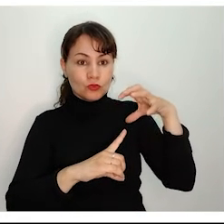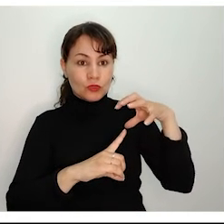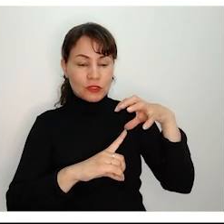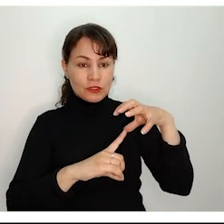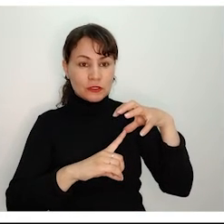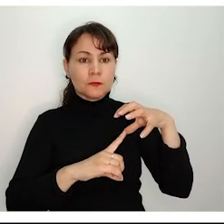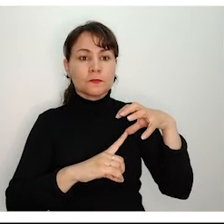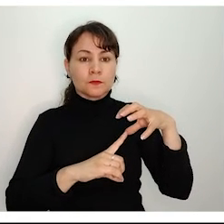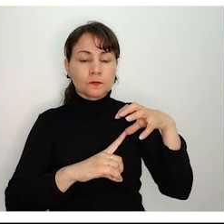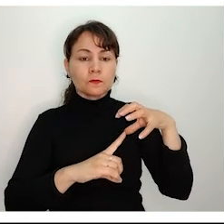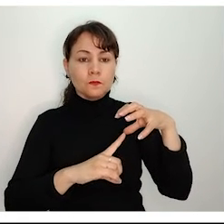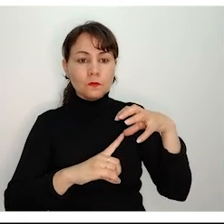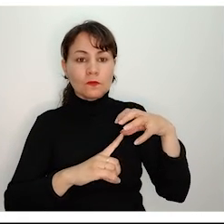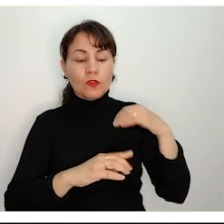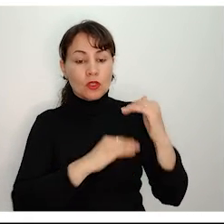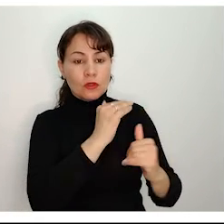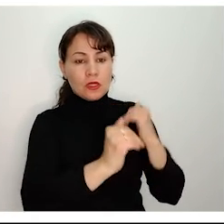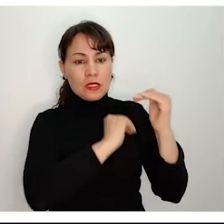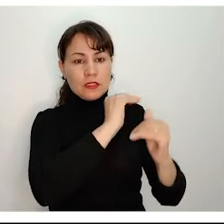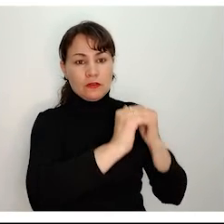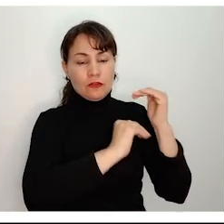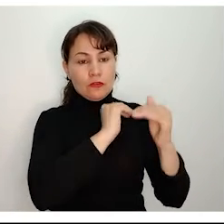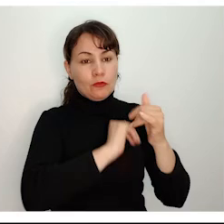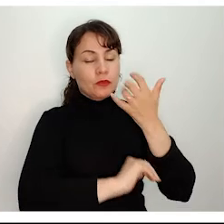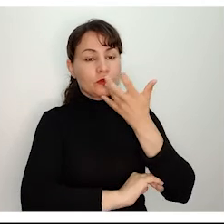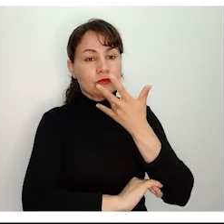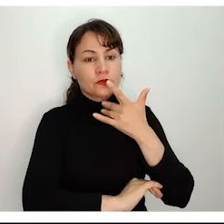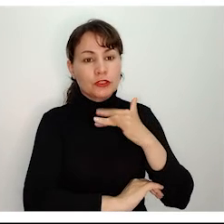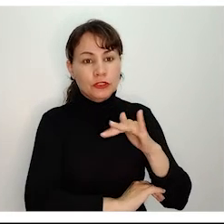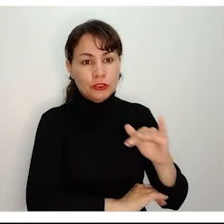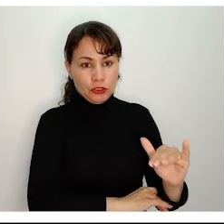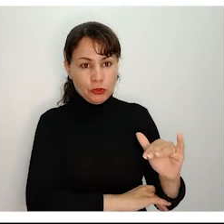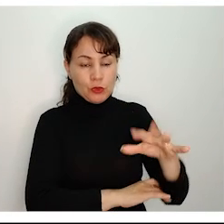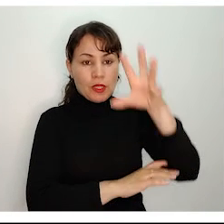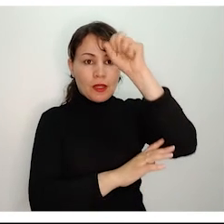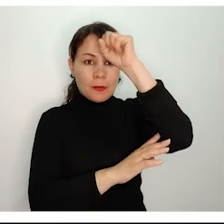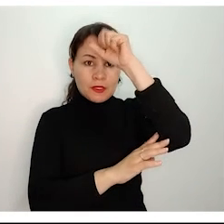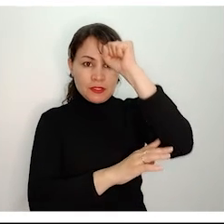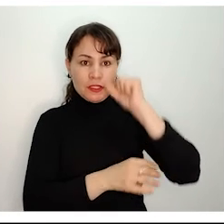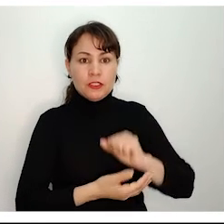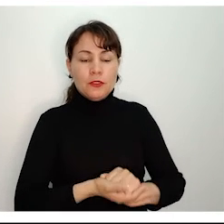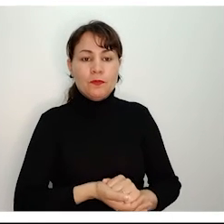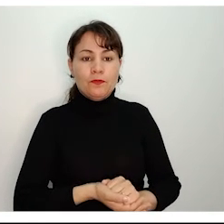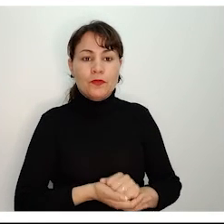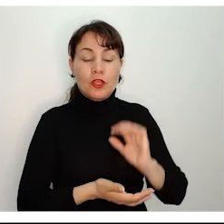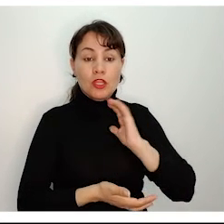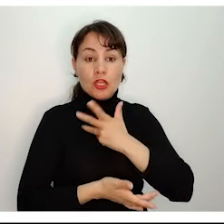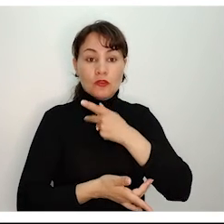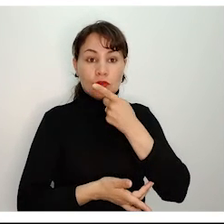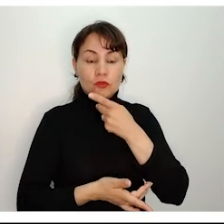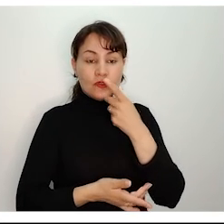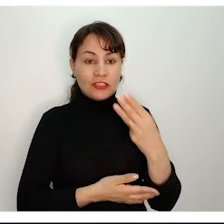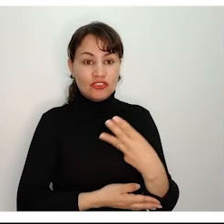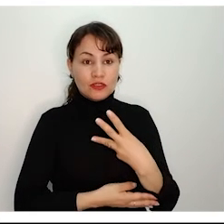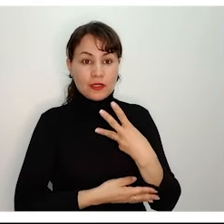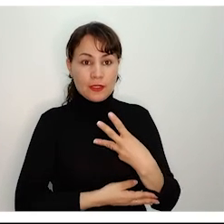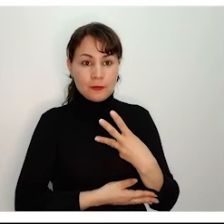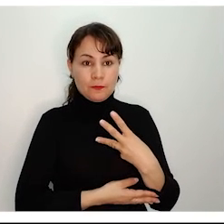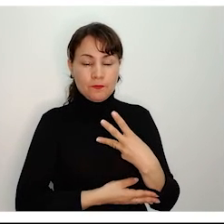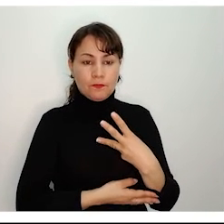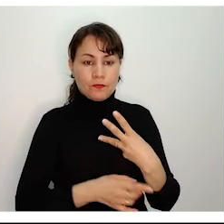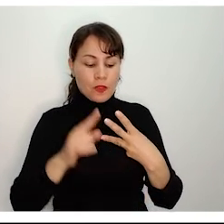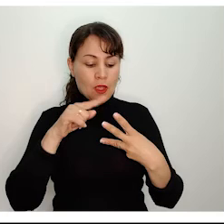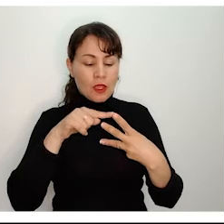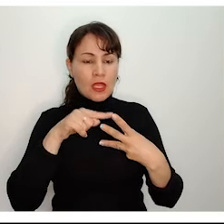Existem fatores que influenciam o desenvolvimento infantil e a aprendizagem. Nós vamos falar